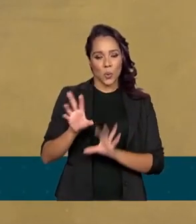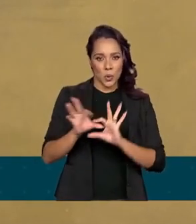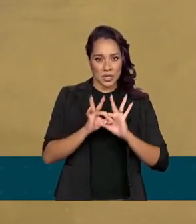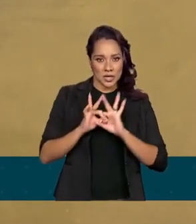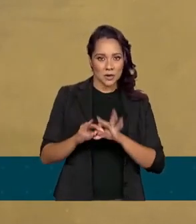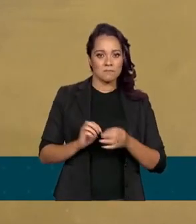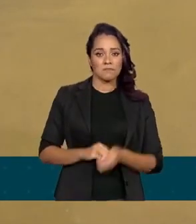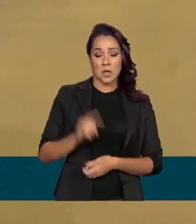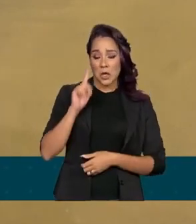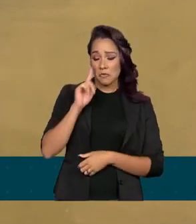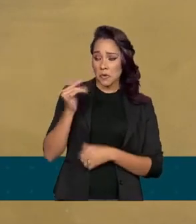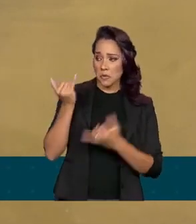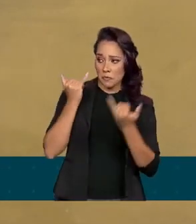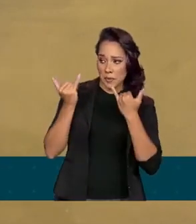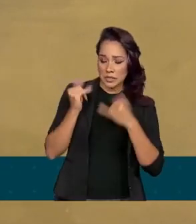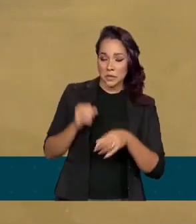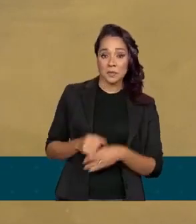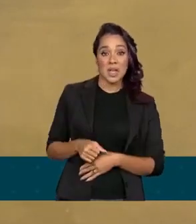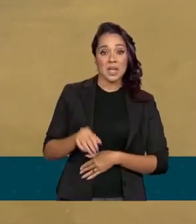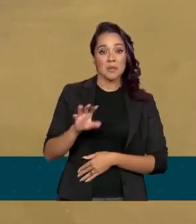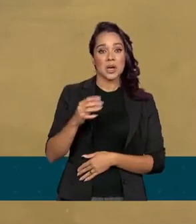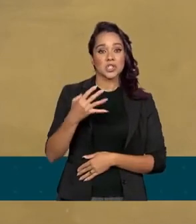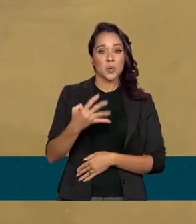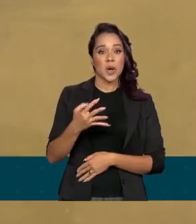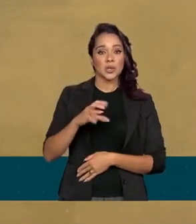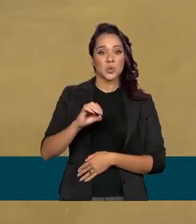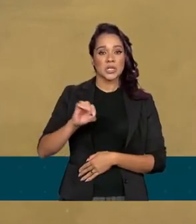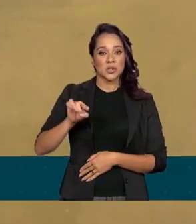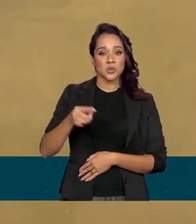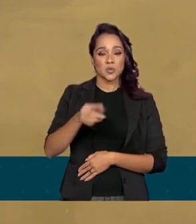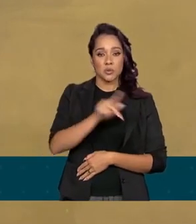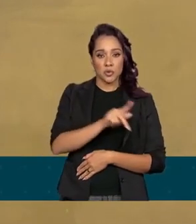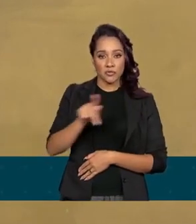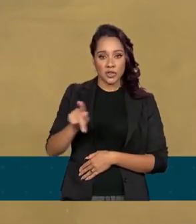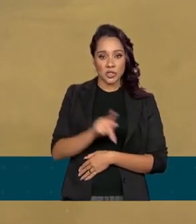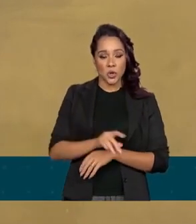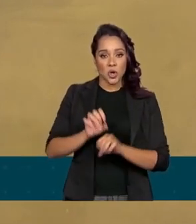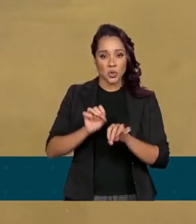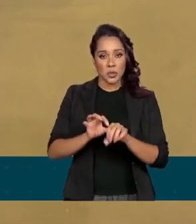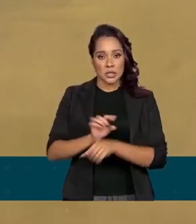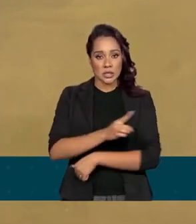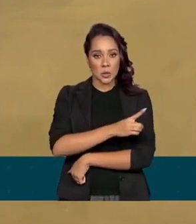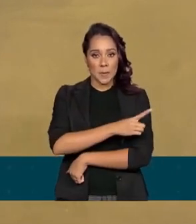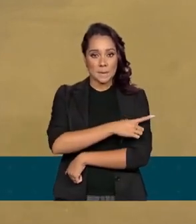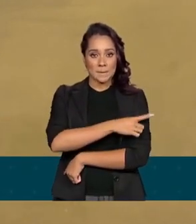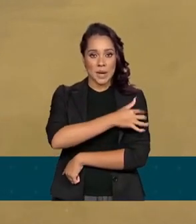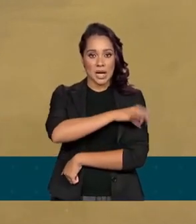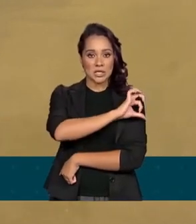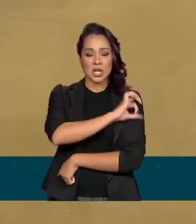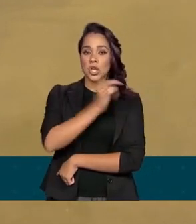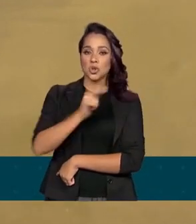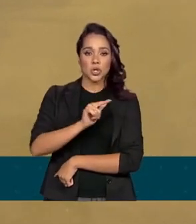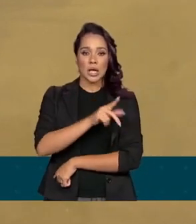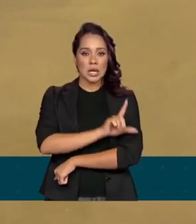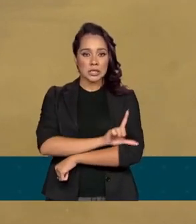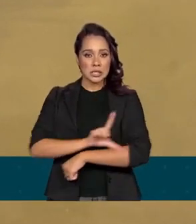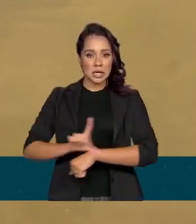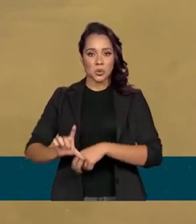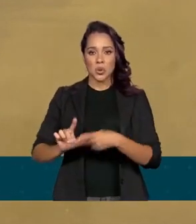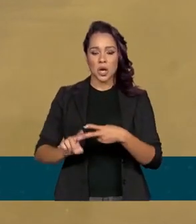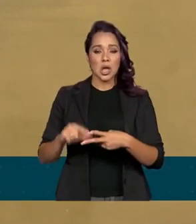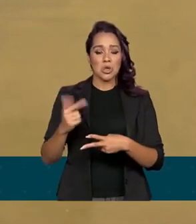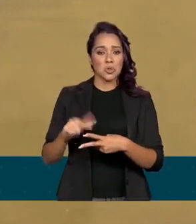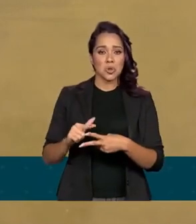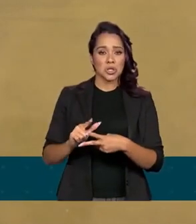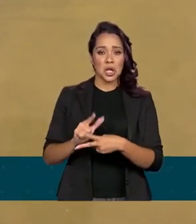Eu vi um dado, presidente, que mais de 400 mil professores da educação básica não tem licenciatura ou não tem